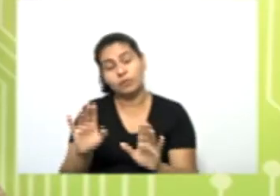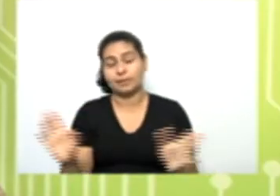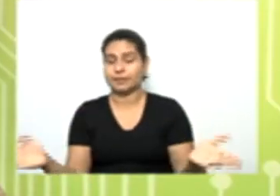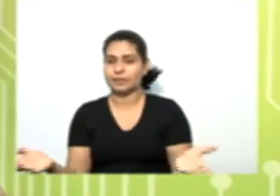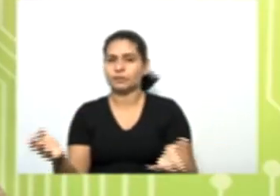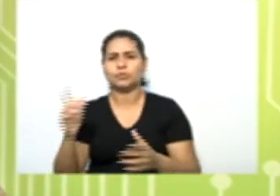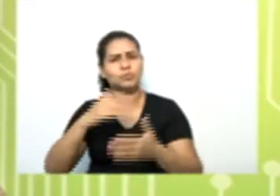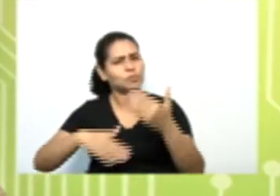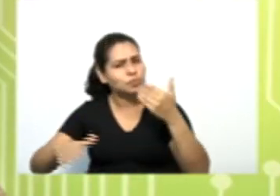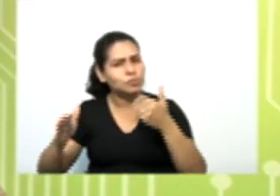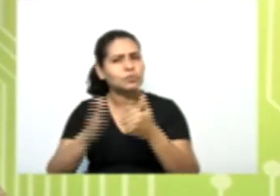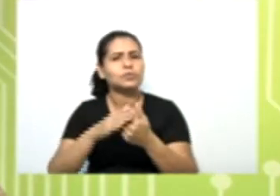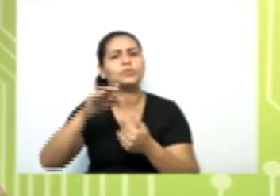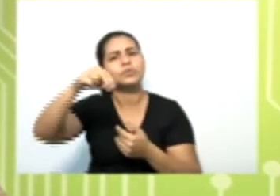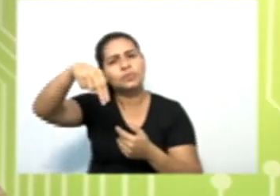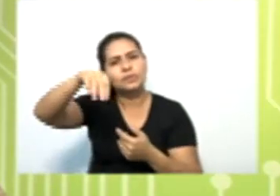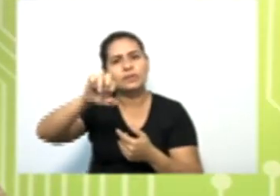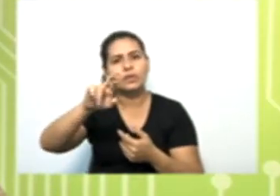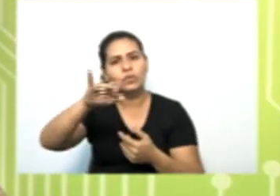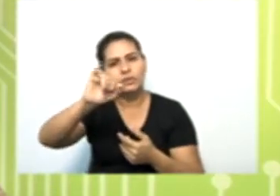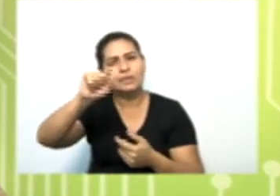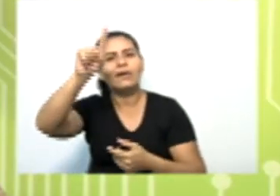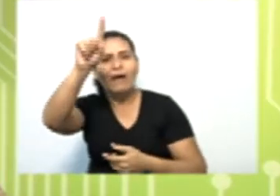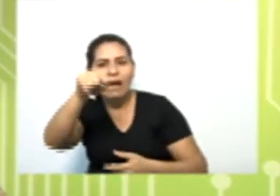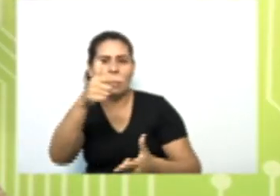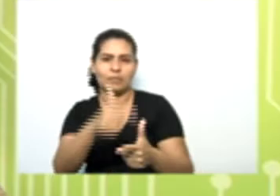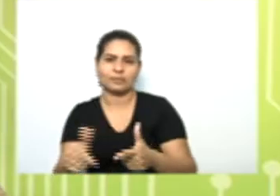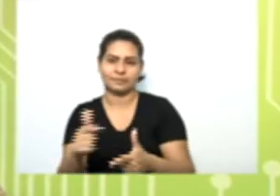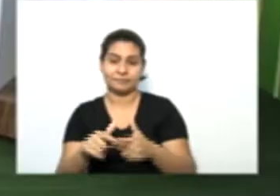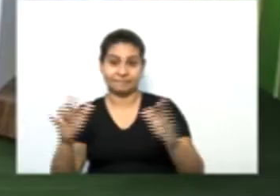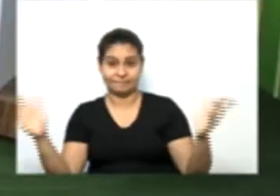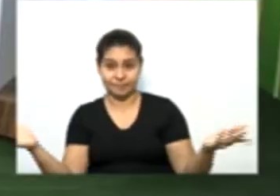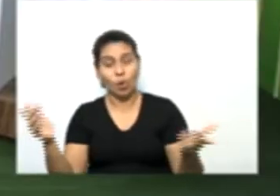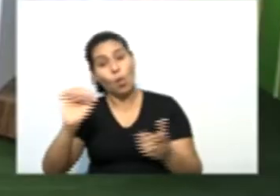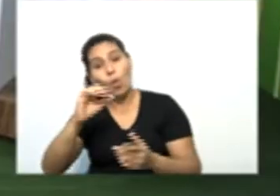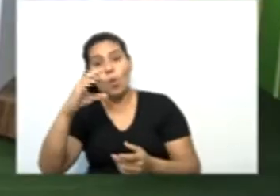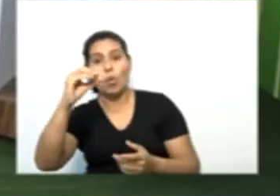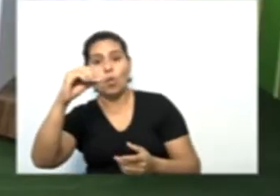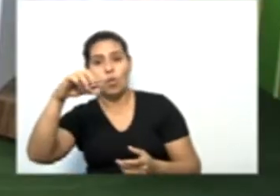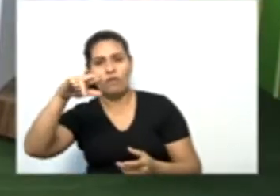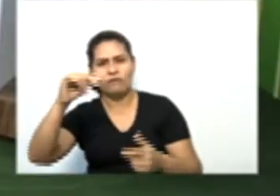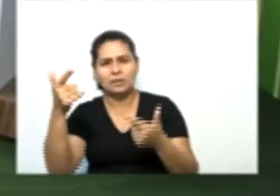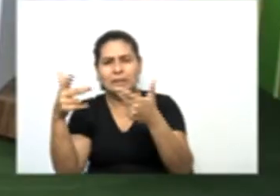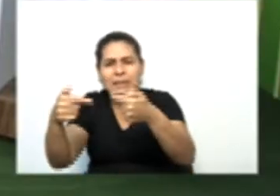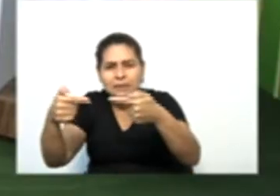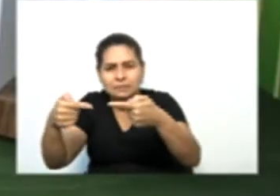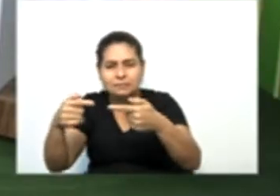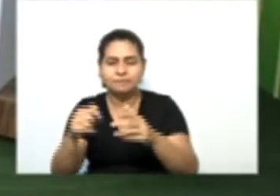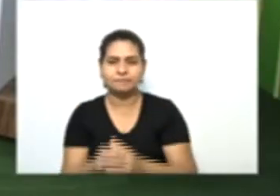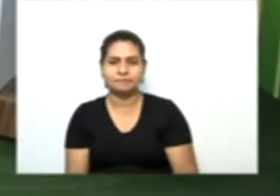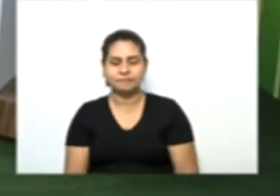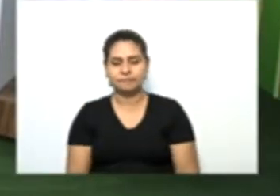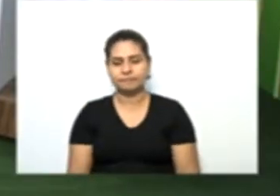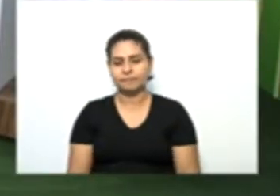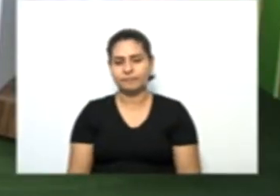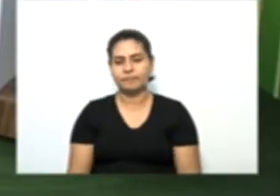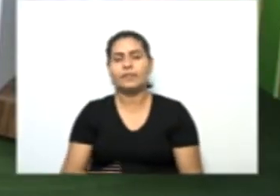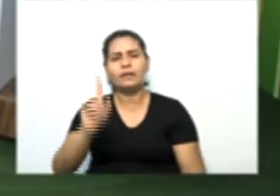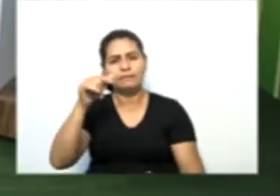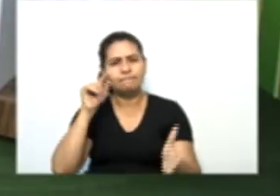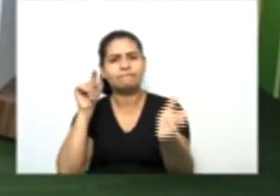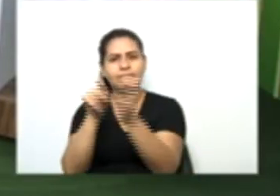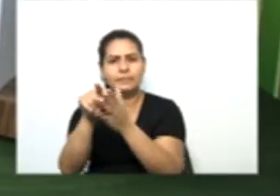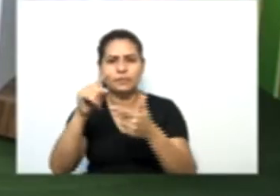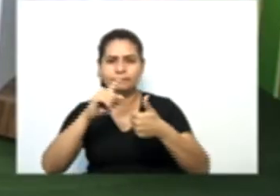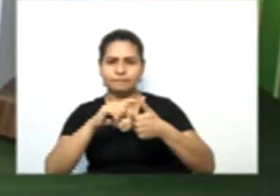daí. Toda negociação é um conflito, beleza? E aí, professor Gilberto, alguma resposta, alguma coisa? Não. Não, mas vamos partir para a pergunta 6?